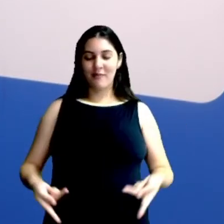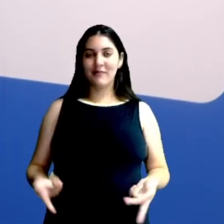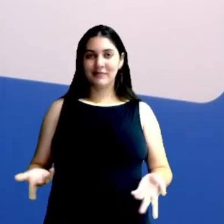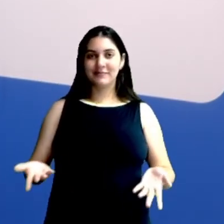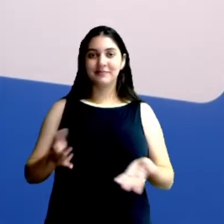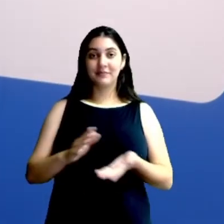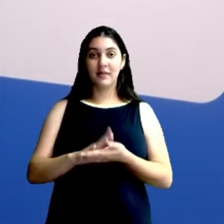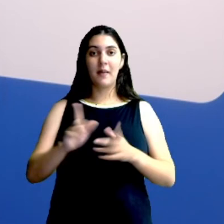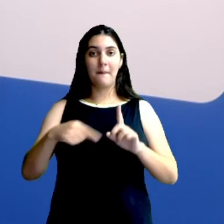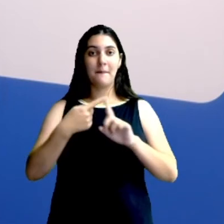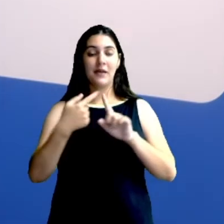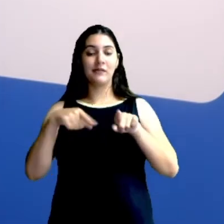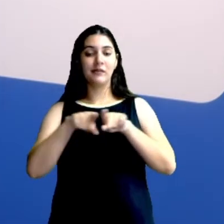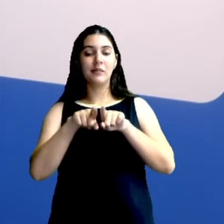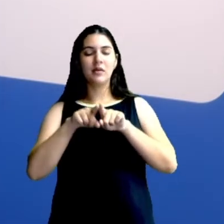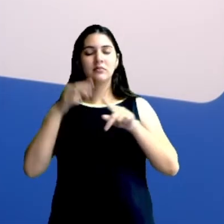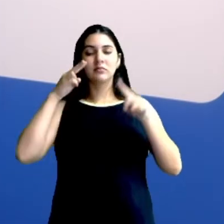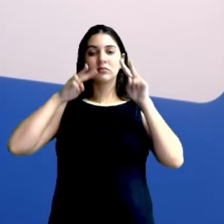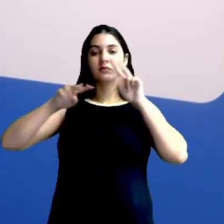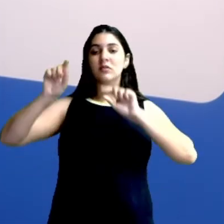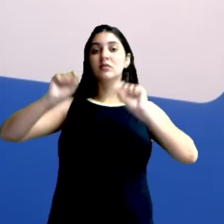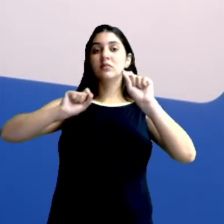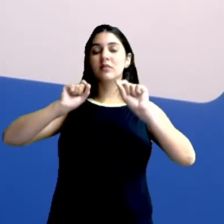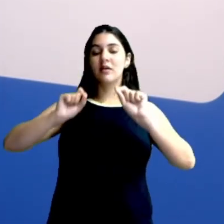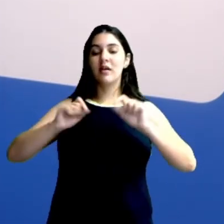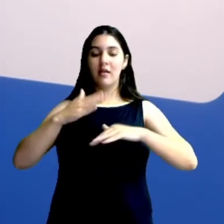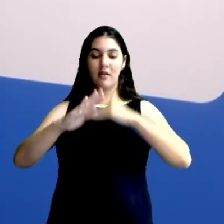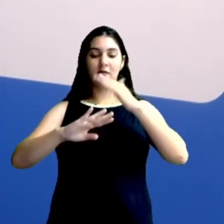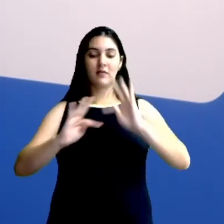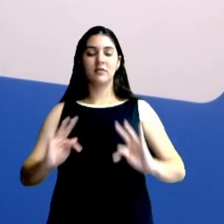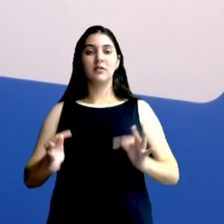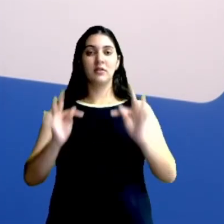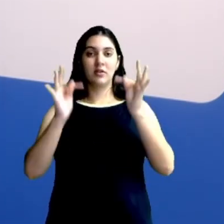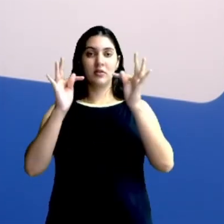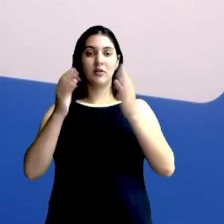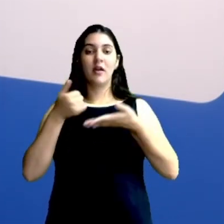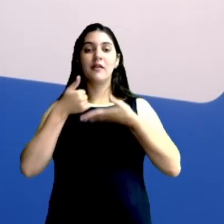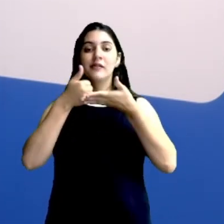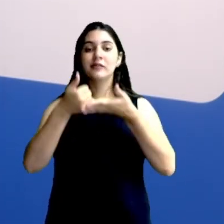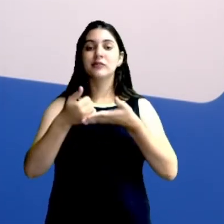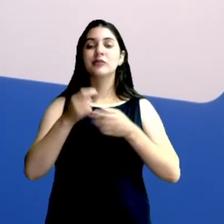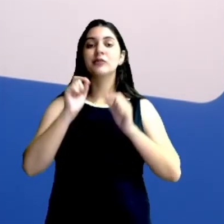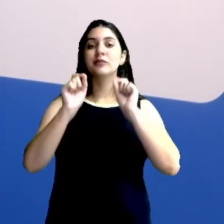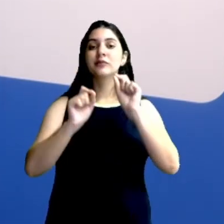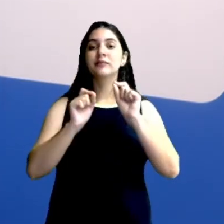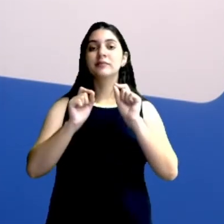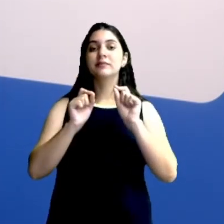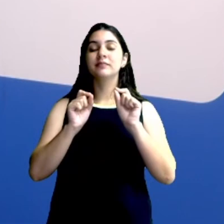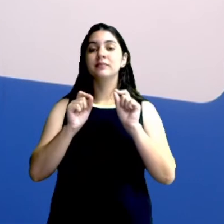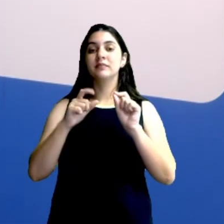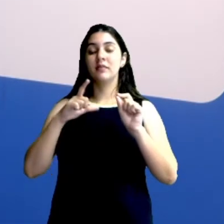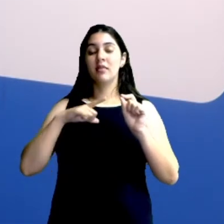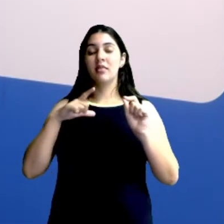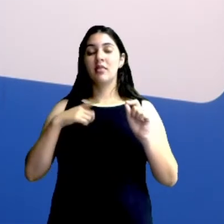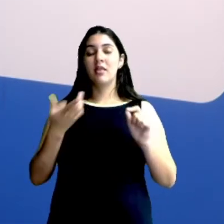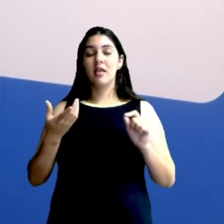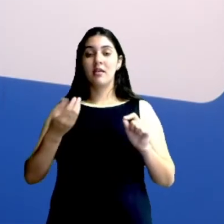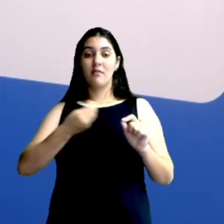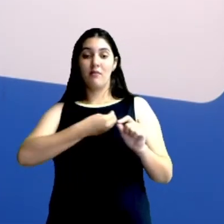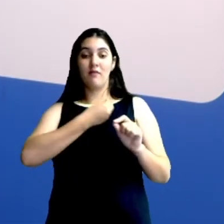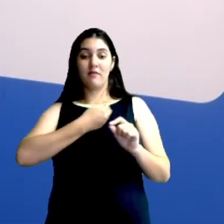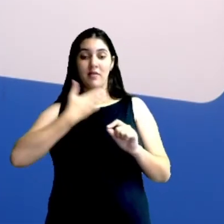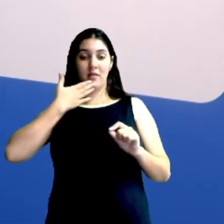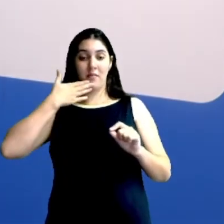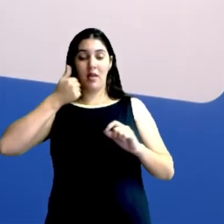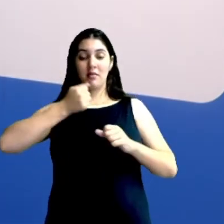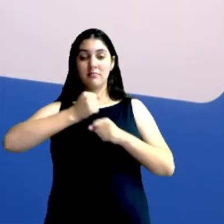superficiais. Mas a gente também vê que a evolução da tecnologia contribuiu para maior expectativa de vida,